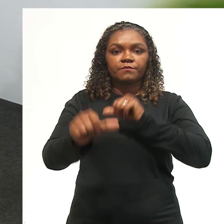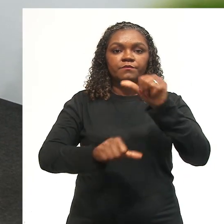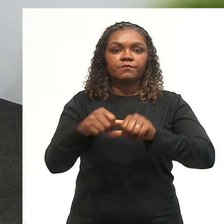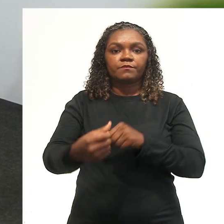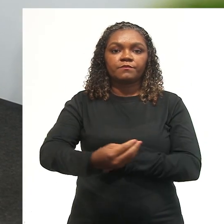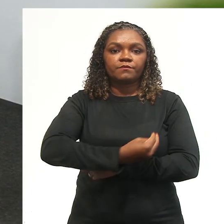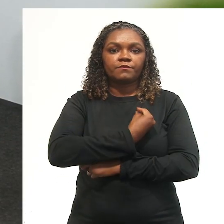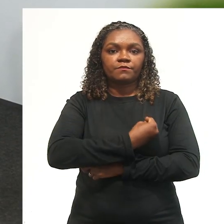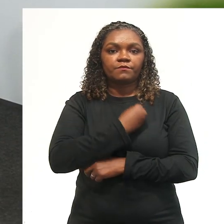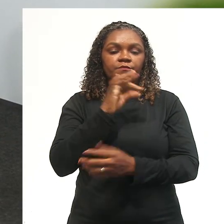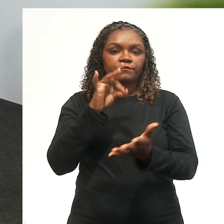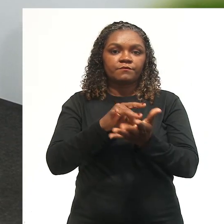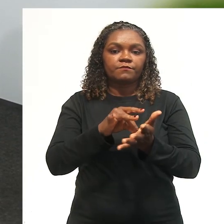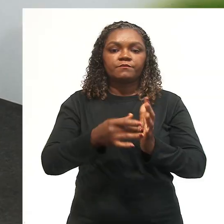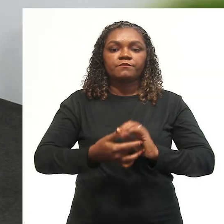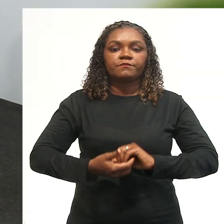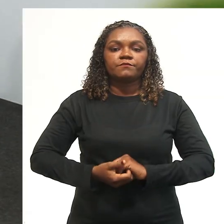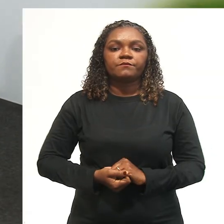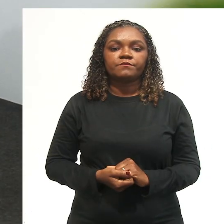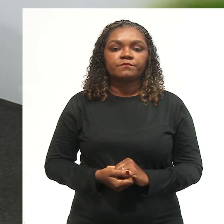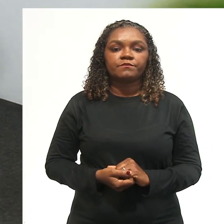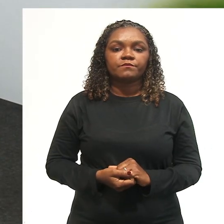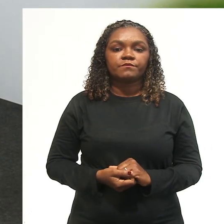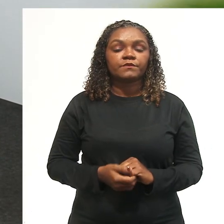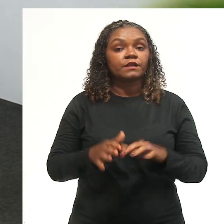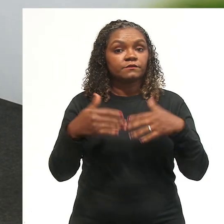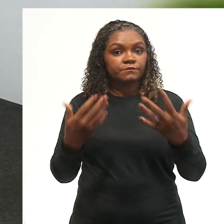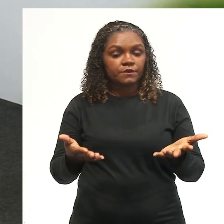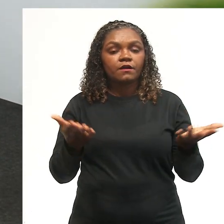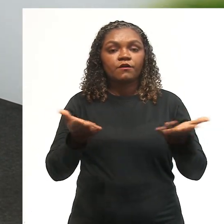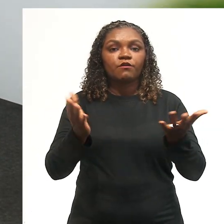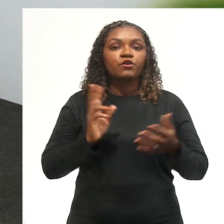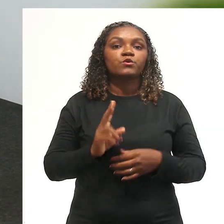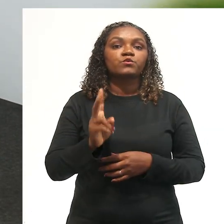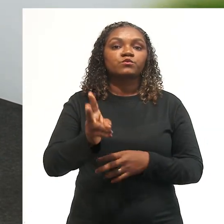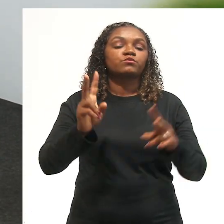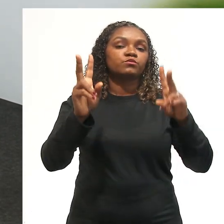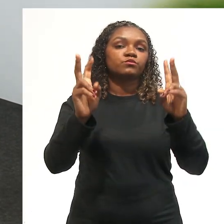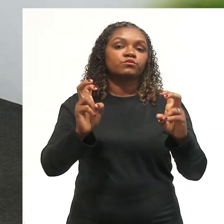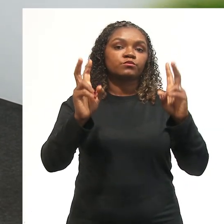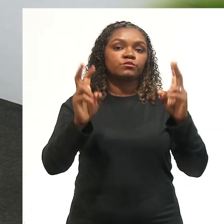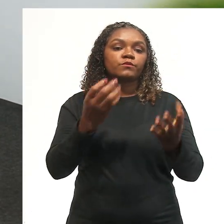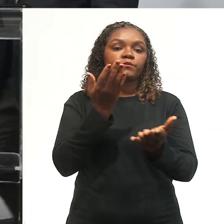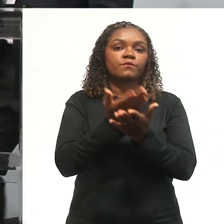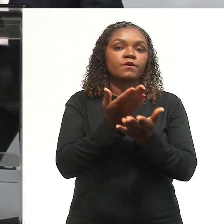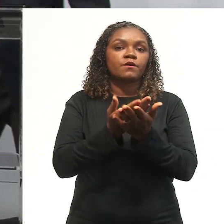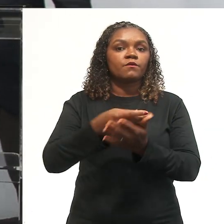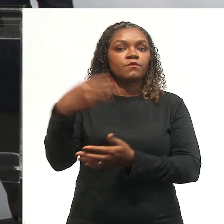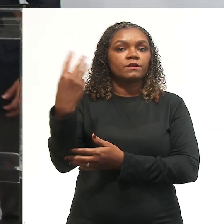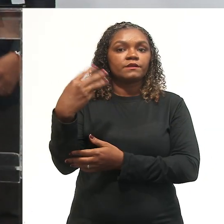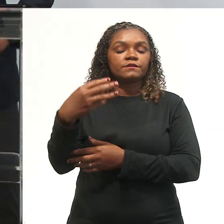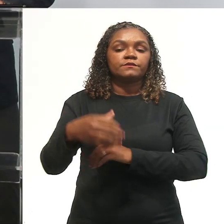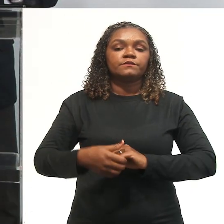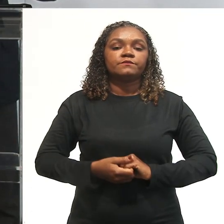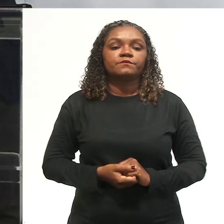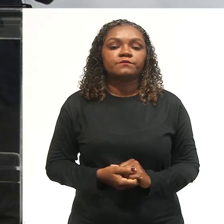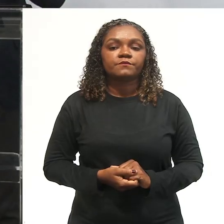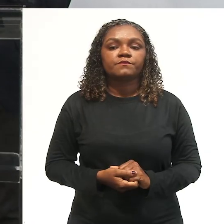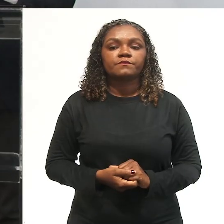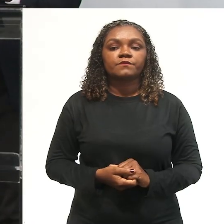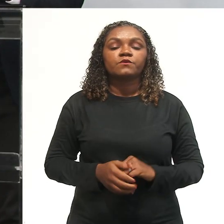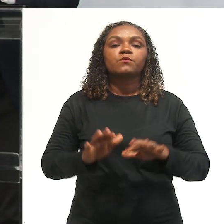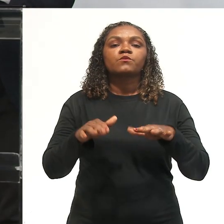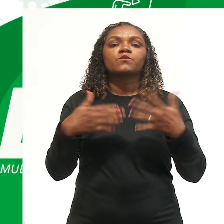EAD Mudando Realidades. Dando prosseguimento agora na nossa aula 3. A aula 3 ele tem